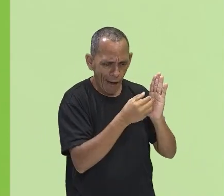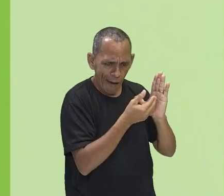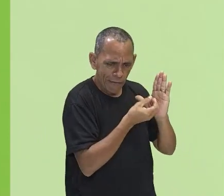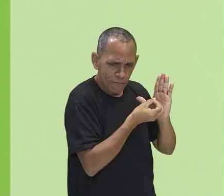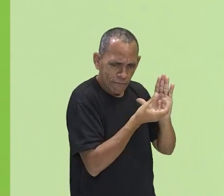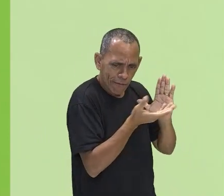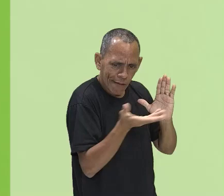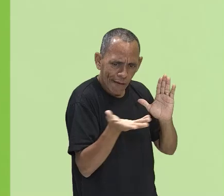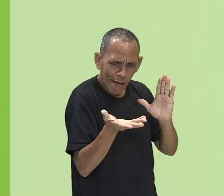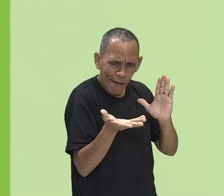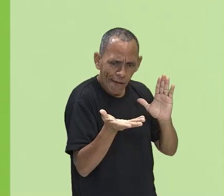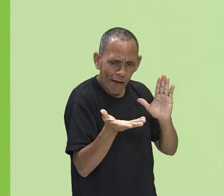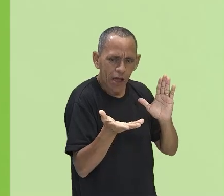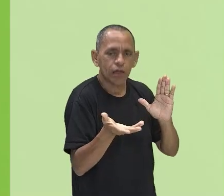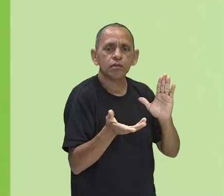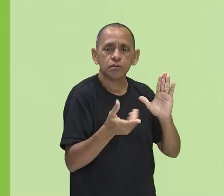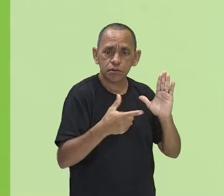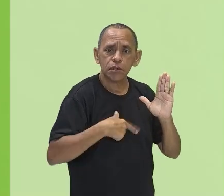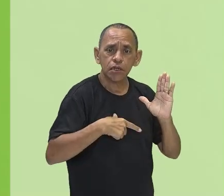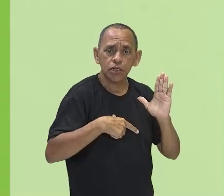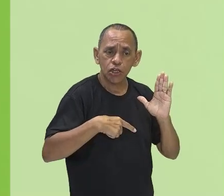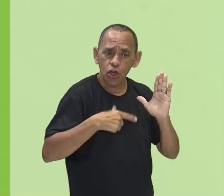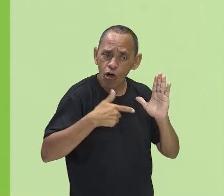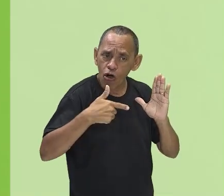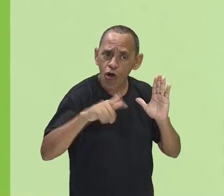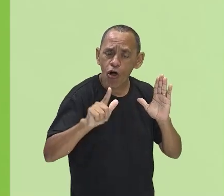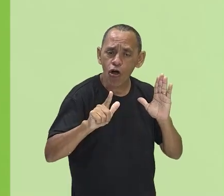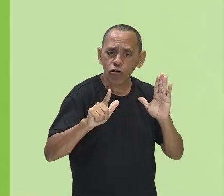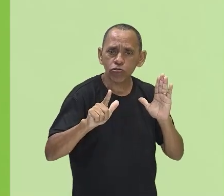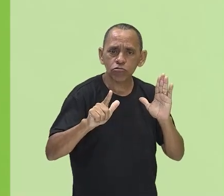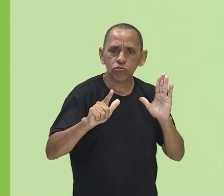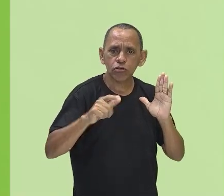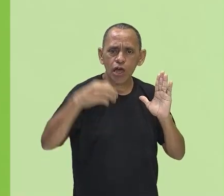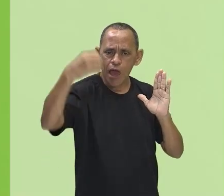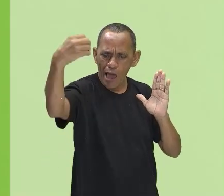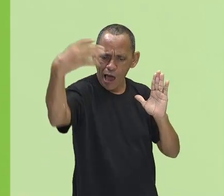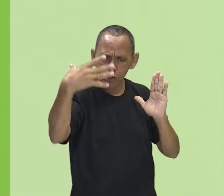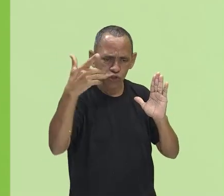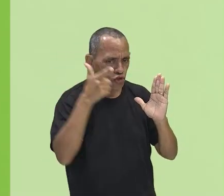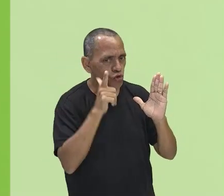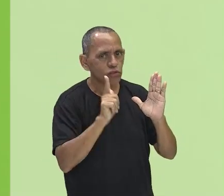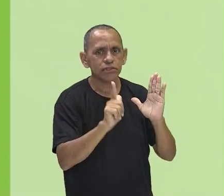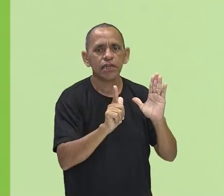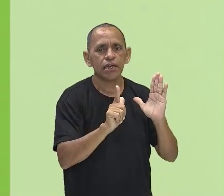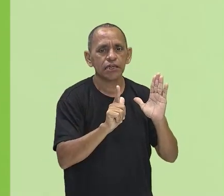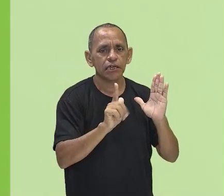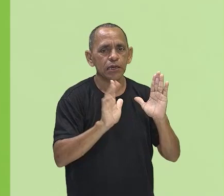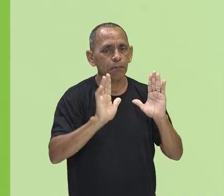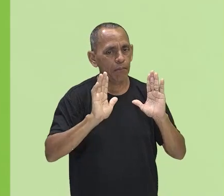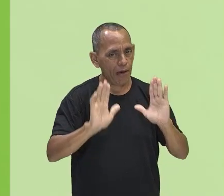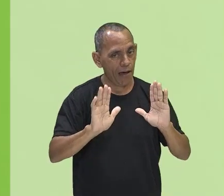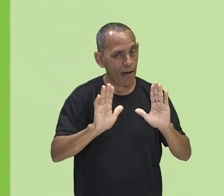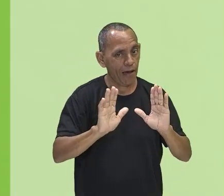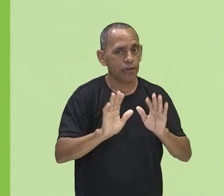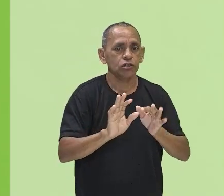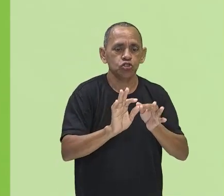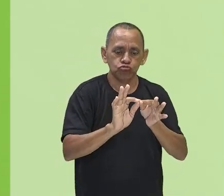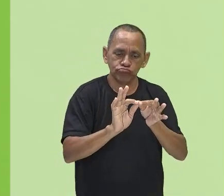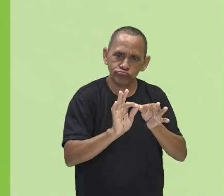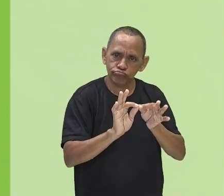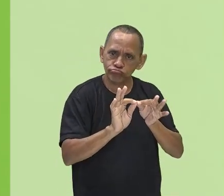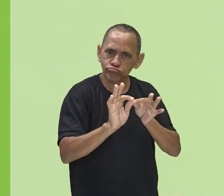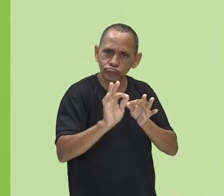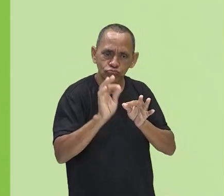nós temos uma outra lente que os raios de luz não vão convergir em nenhum ponto. Só os prolongamentos daquele raio de luz é que